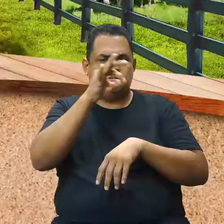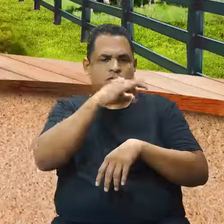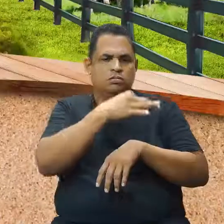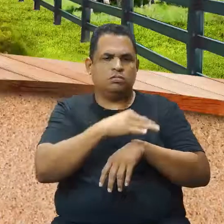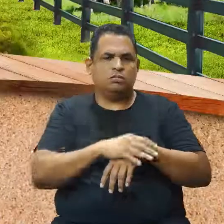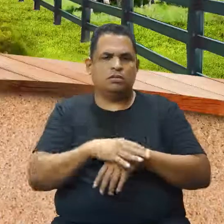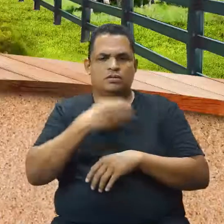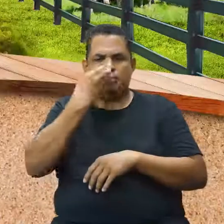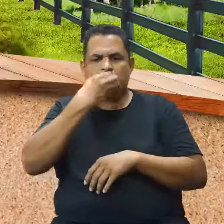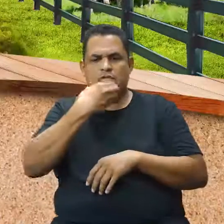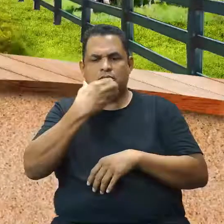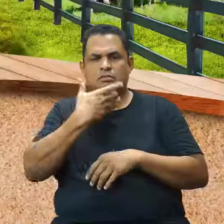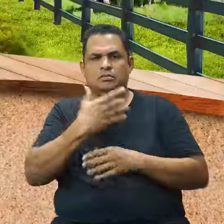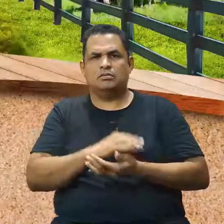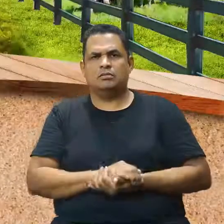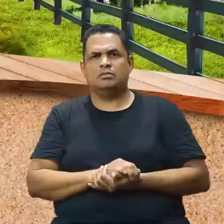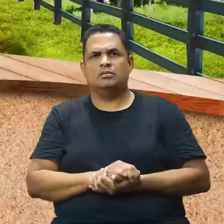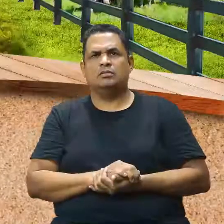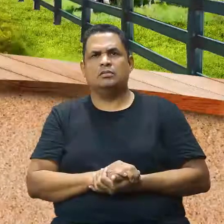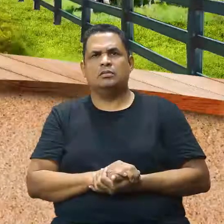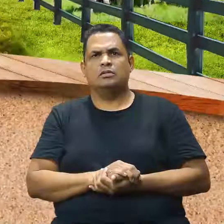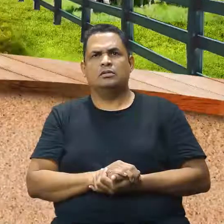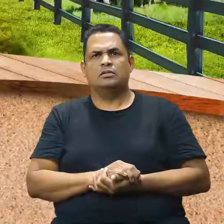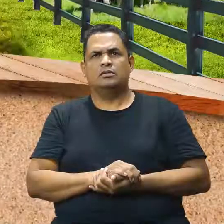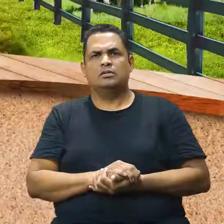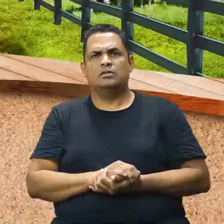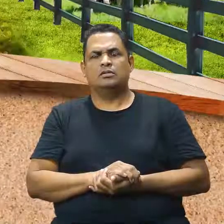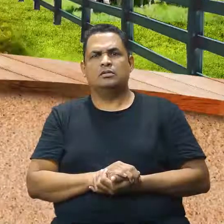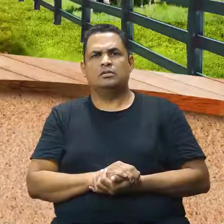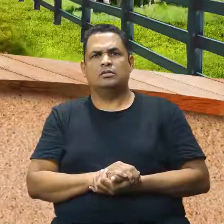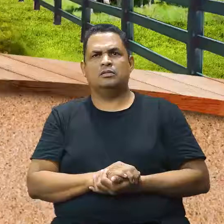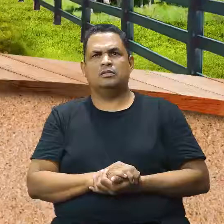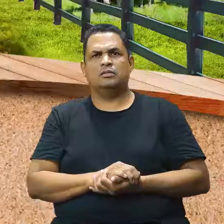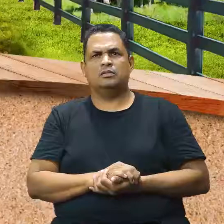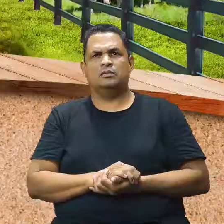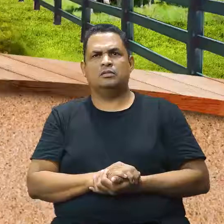bem claro esse negócio de